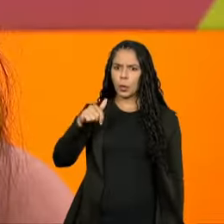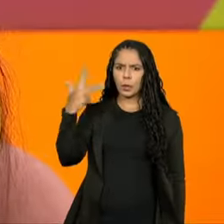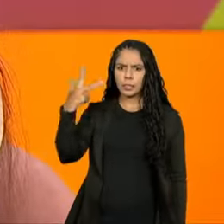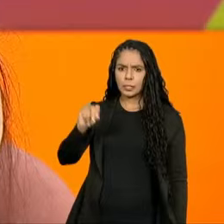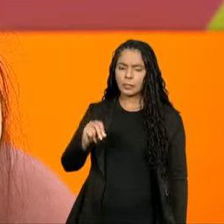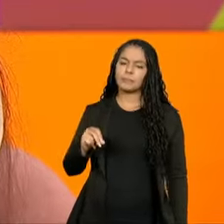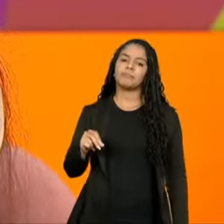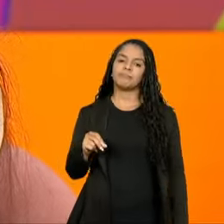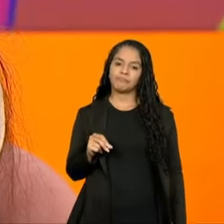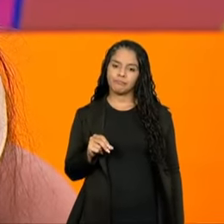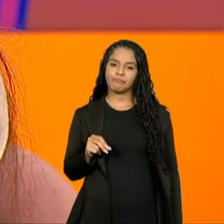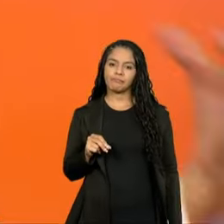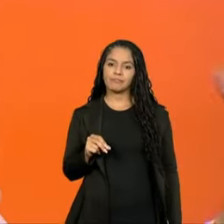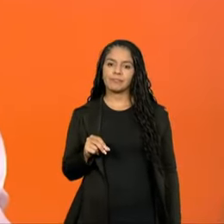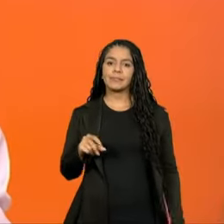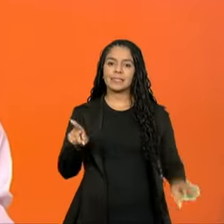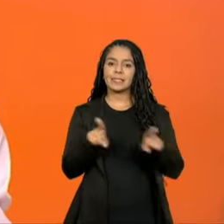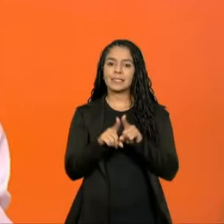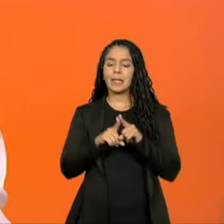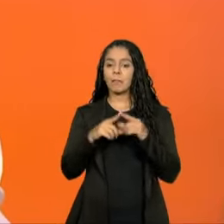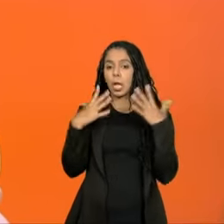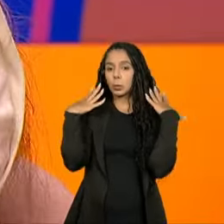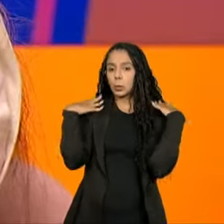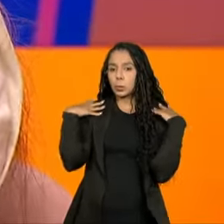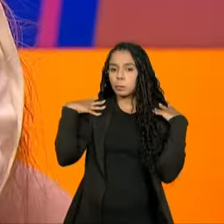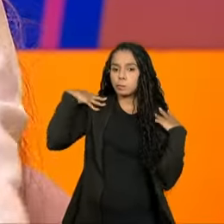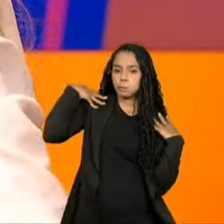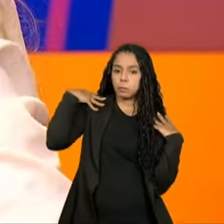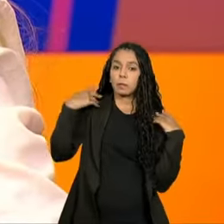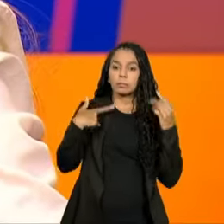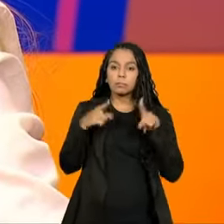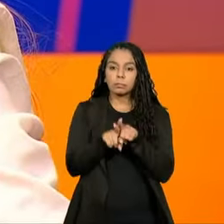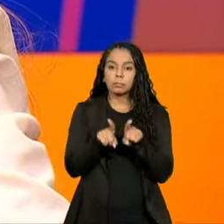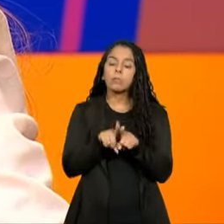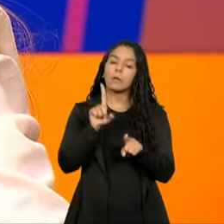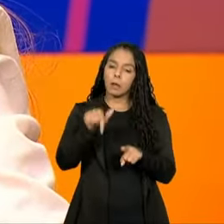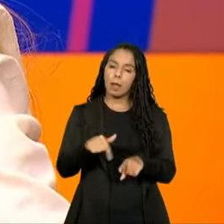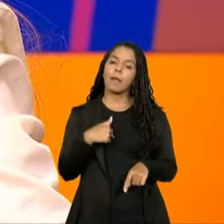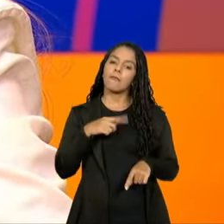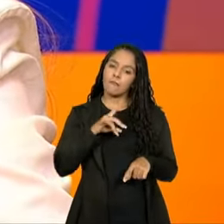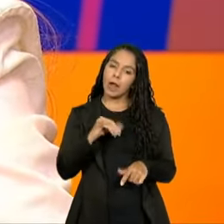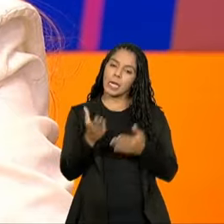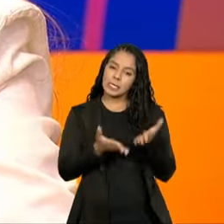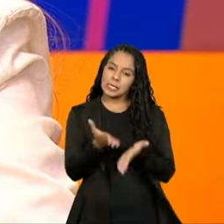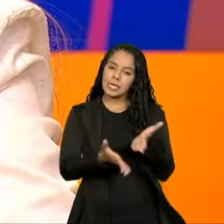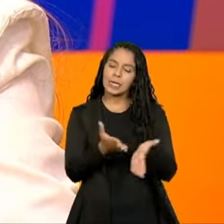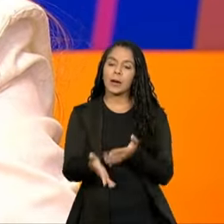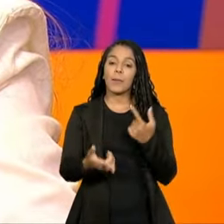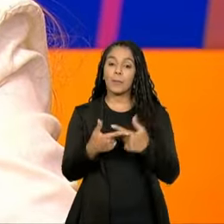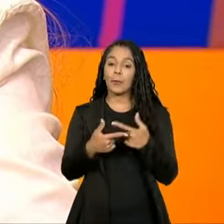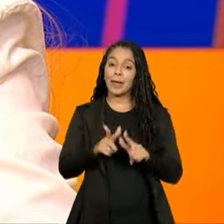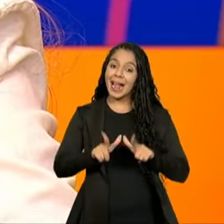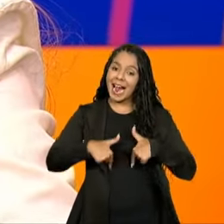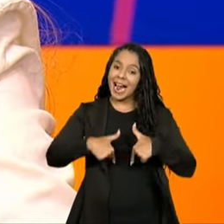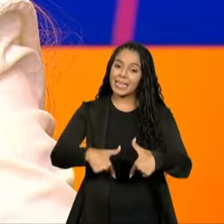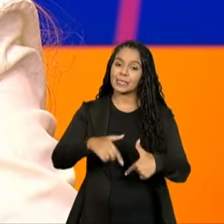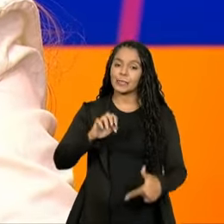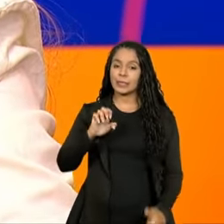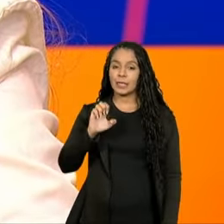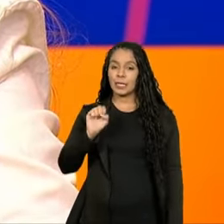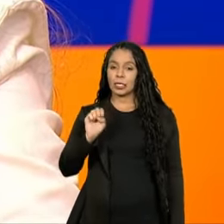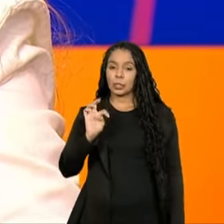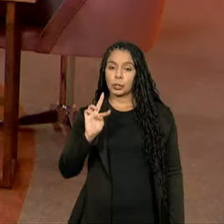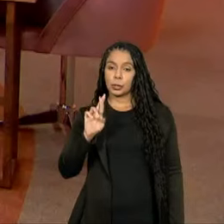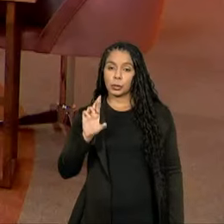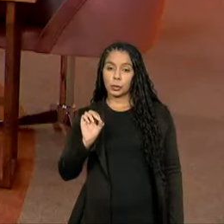consequências? Você vai... Inclusive o frozen shoulder, por exemplo? Sim, você vai tratar de maneira significativa, porque a ação estrogênica, ela é muito potente.